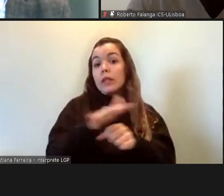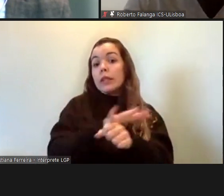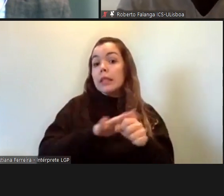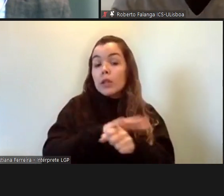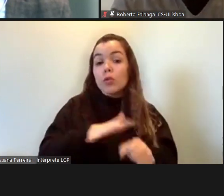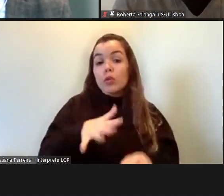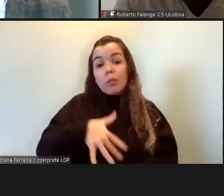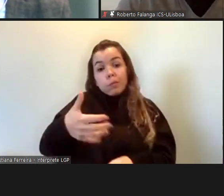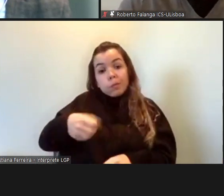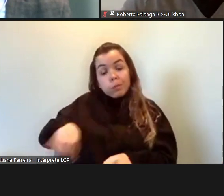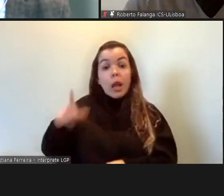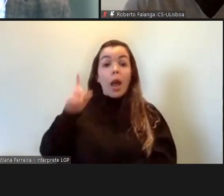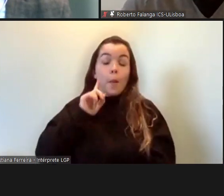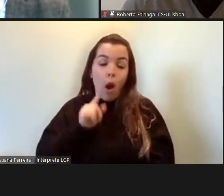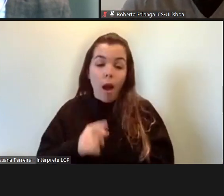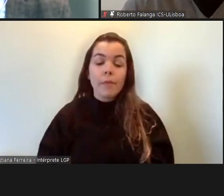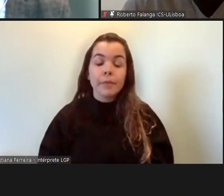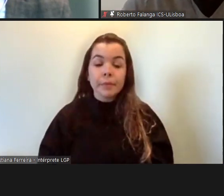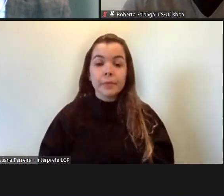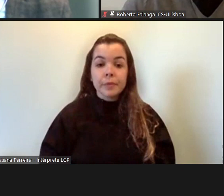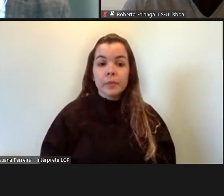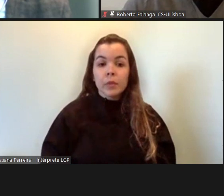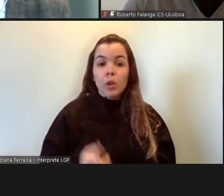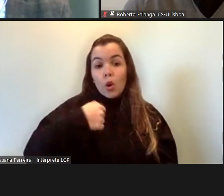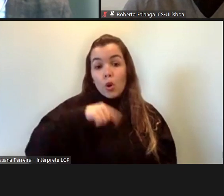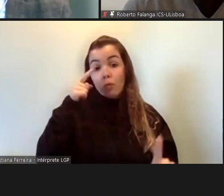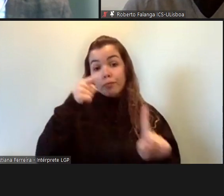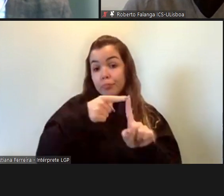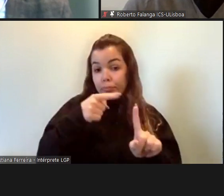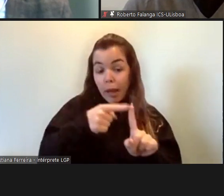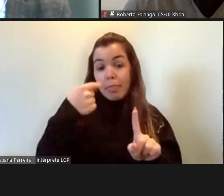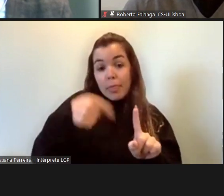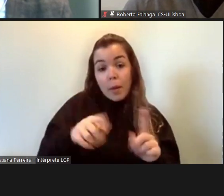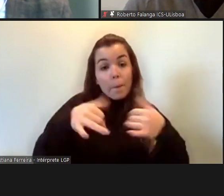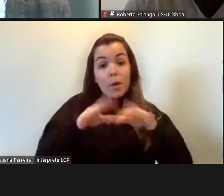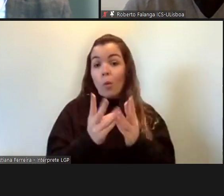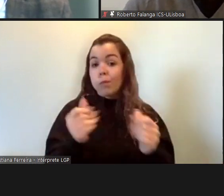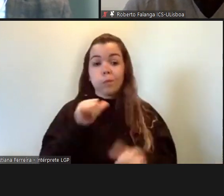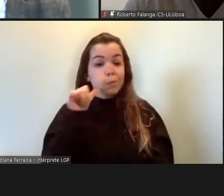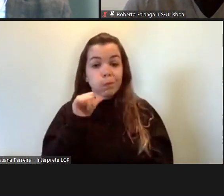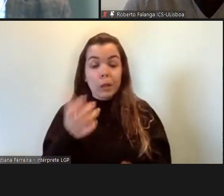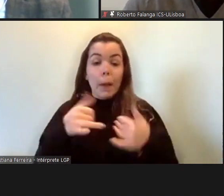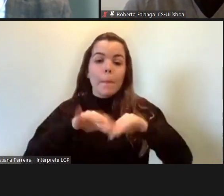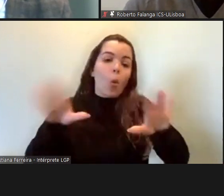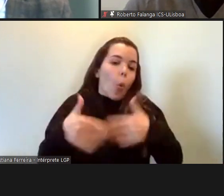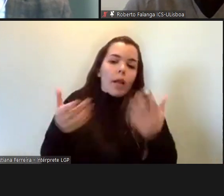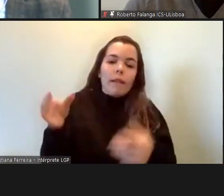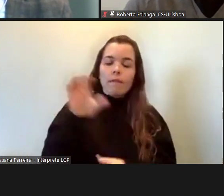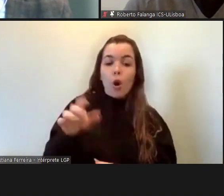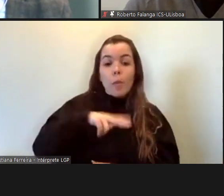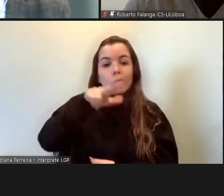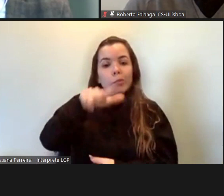espinhosa. Nós temos os referendos que não resolveram essa questão, mas de qualquer modo, em Portugal, qual